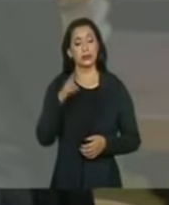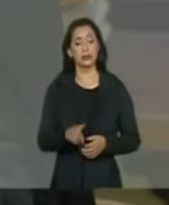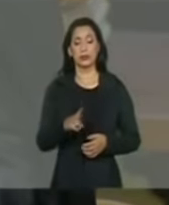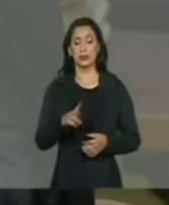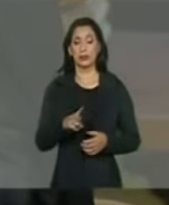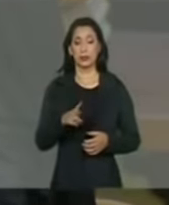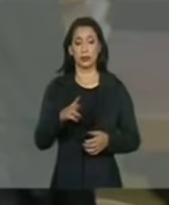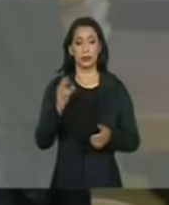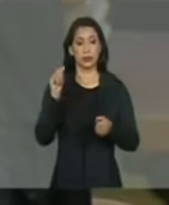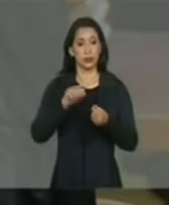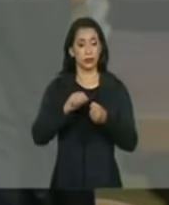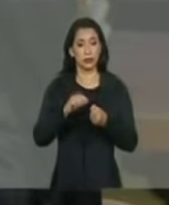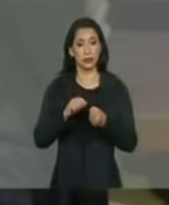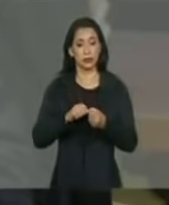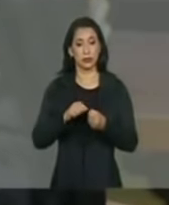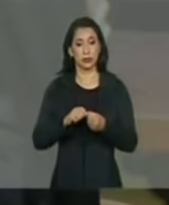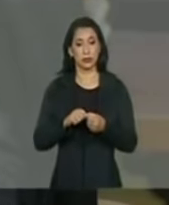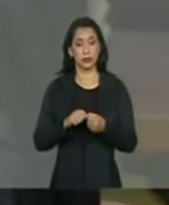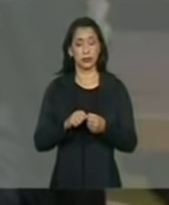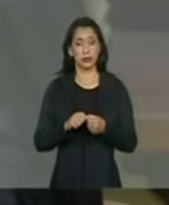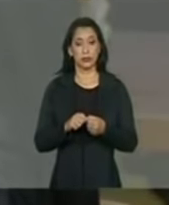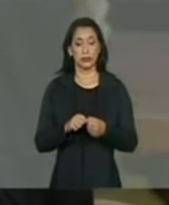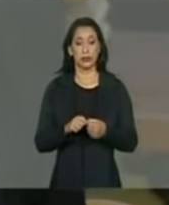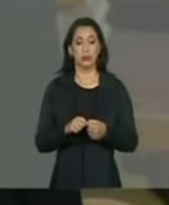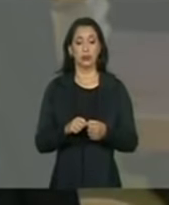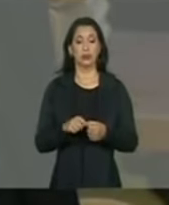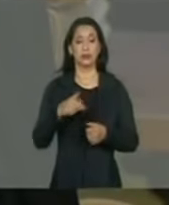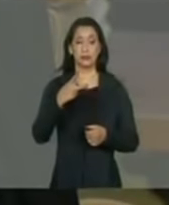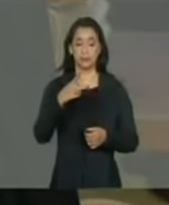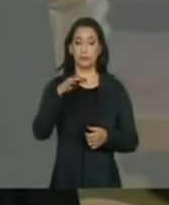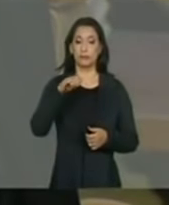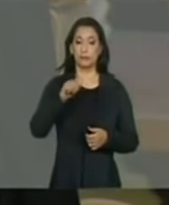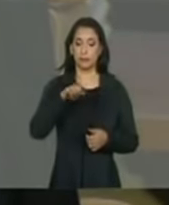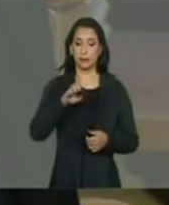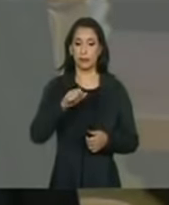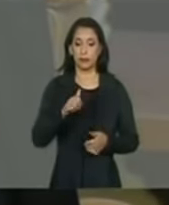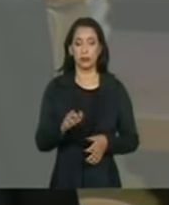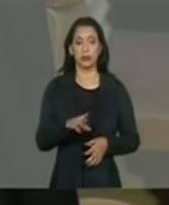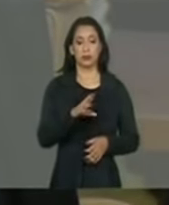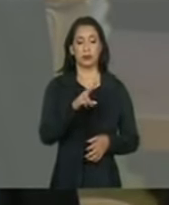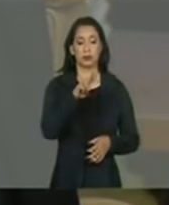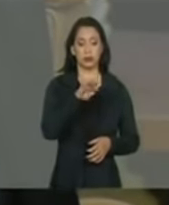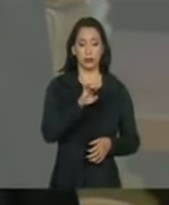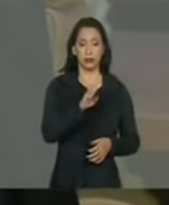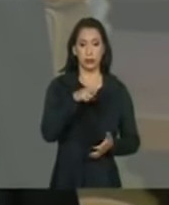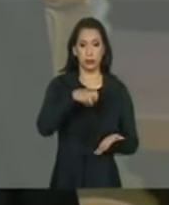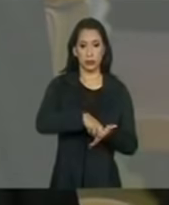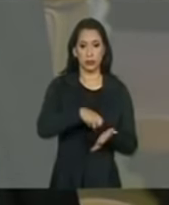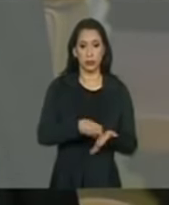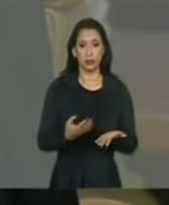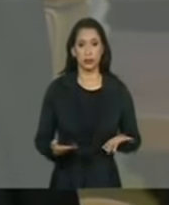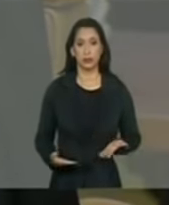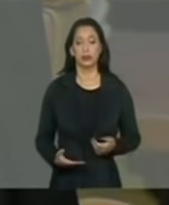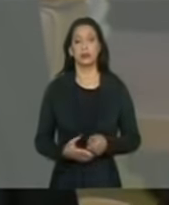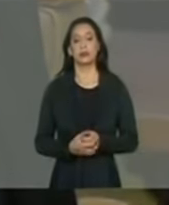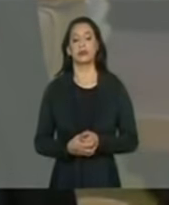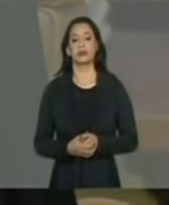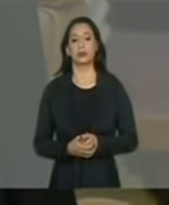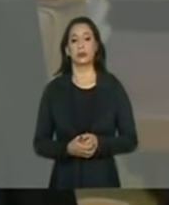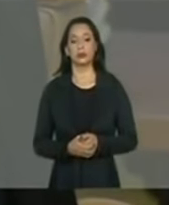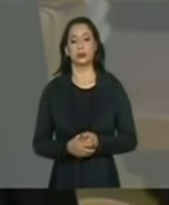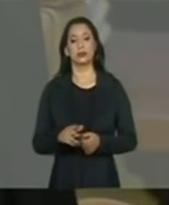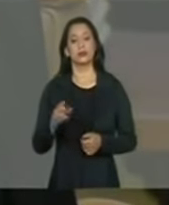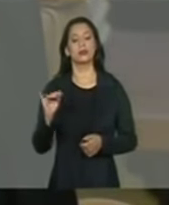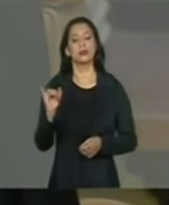mais gravosos sobre o status pênalis do condenado valioso ainda o